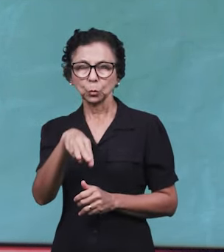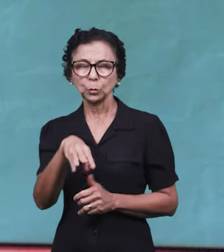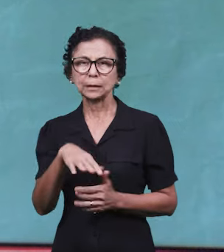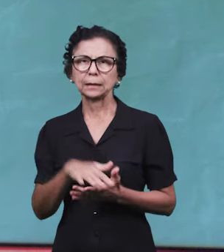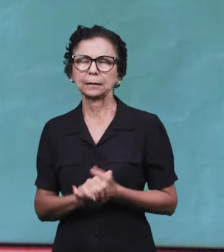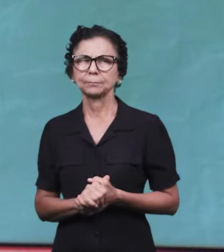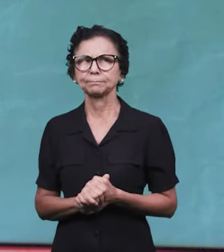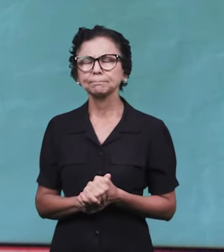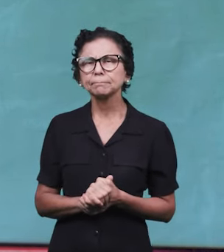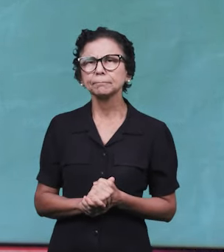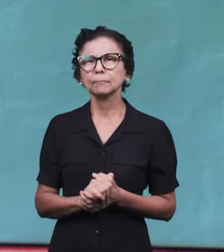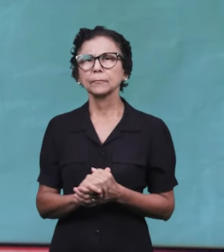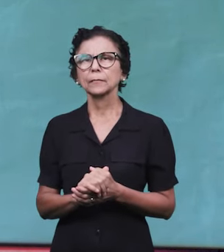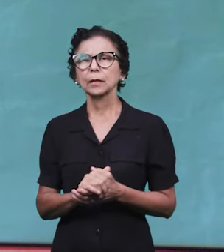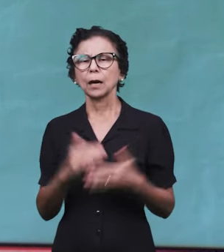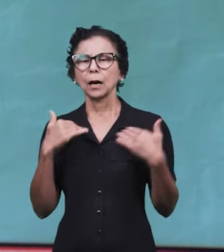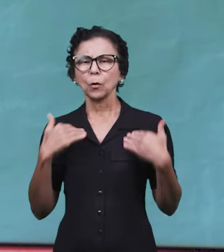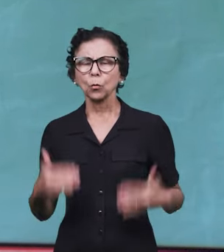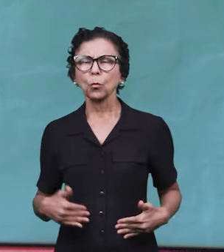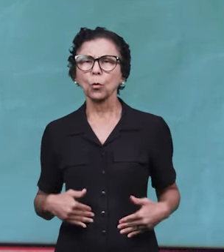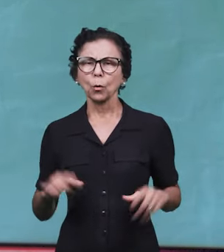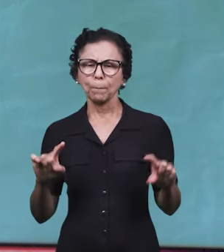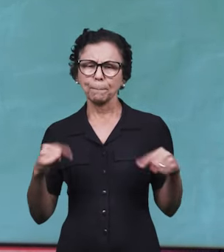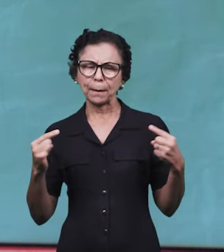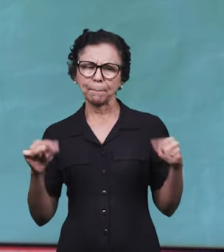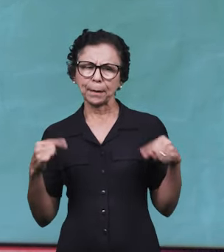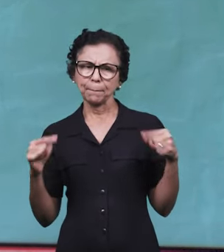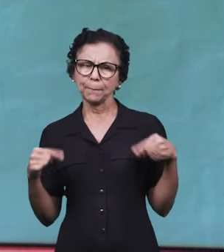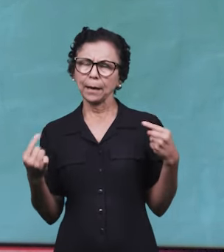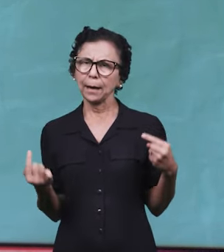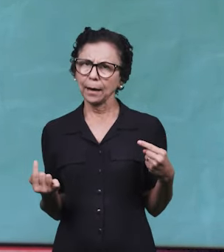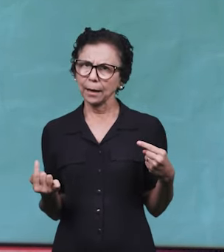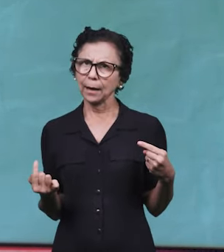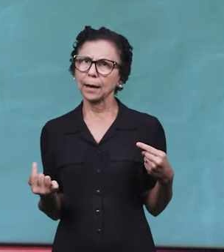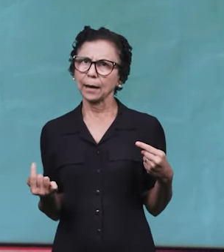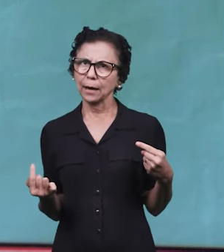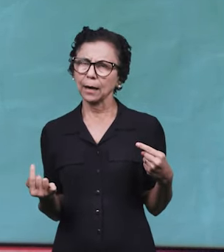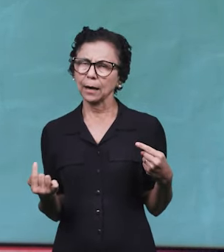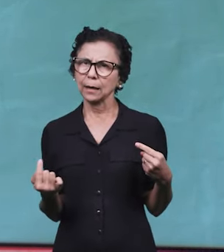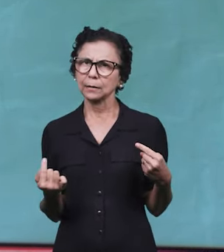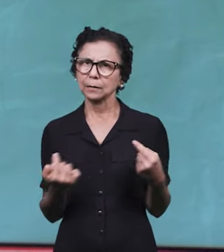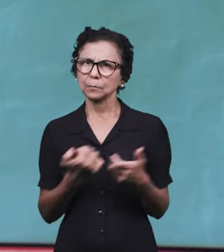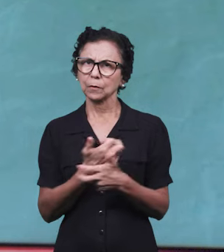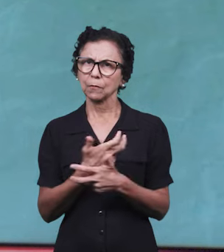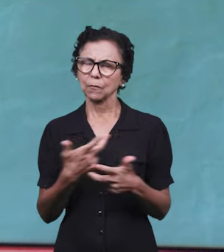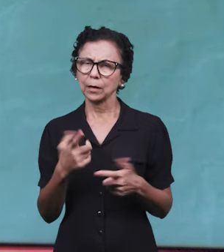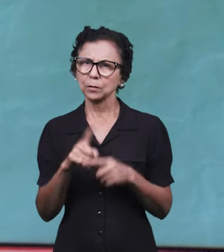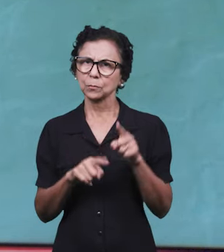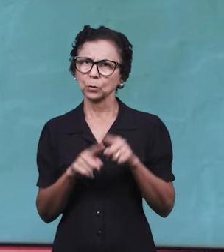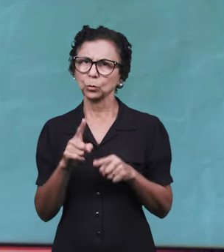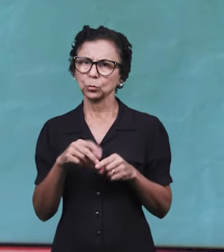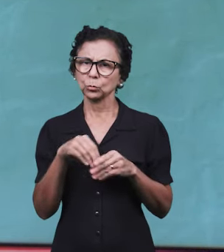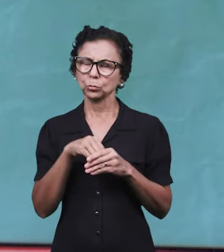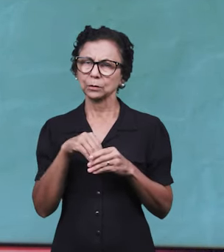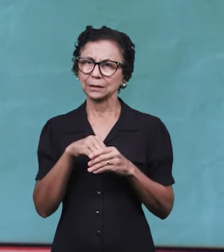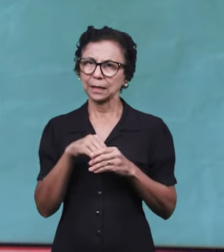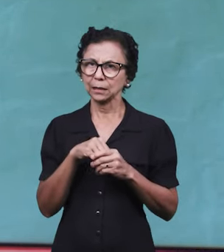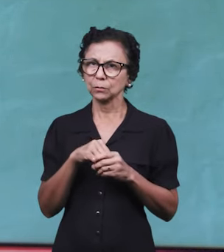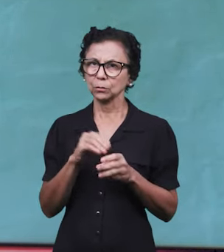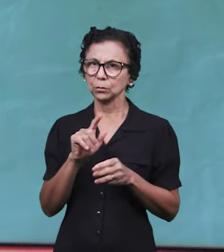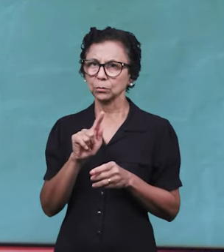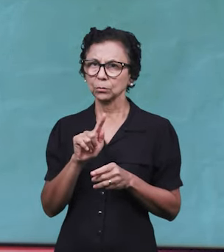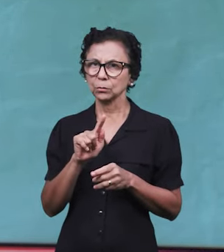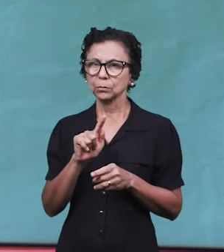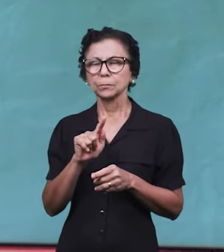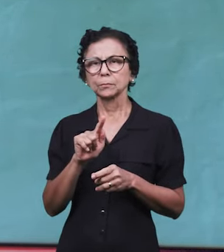organismo de algumas pessoas como uma ameaça. A gliadina, que está presente no glúten, ela pode ser um gatilho em que o